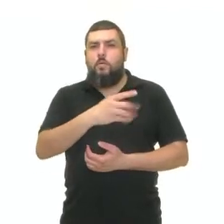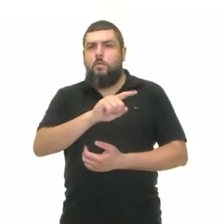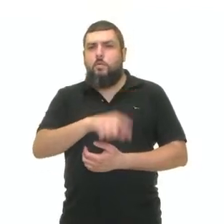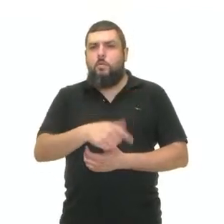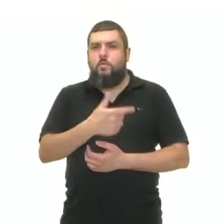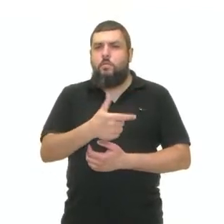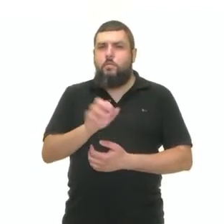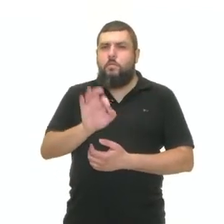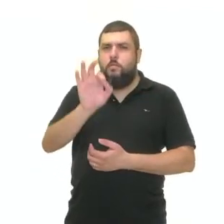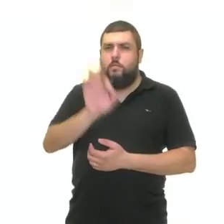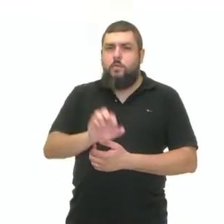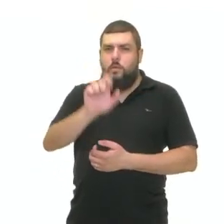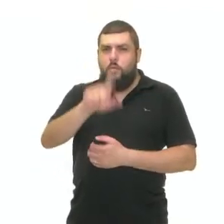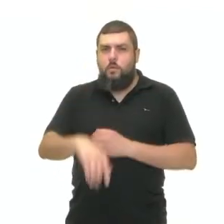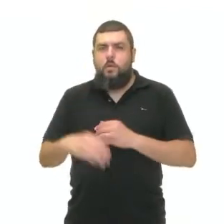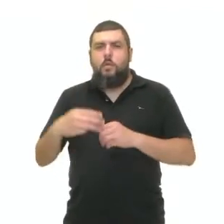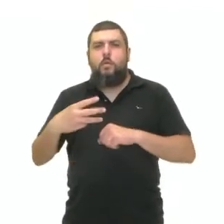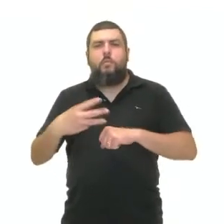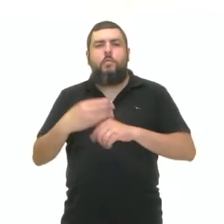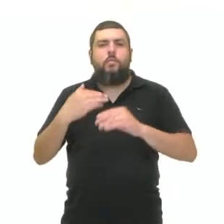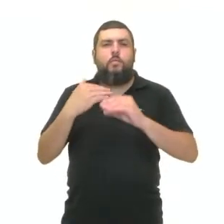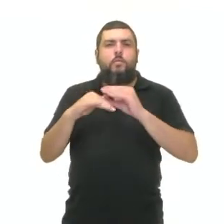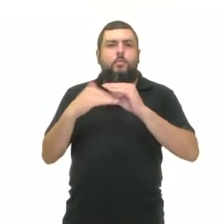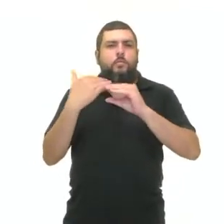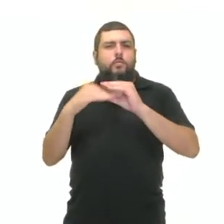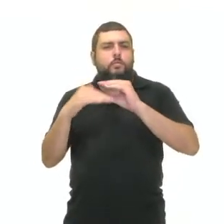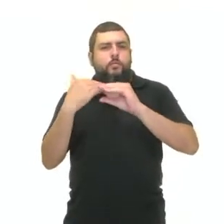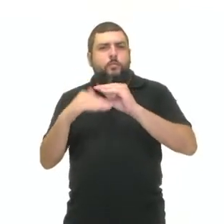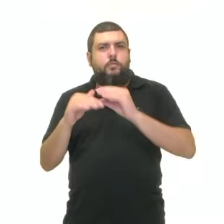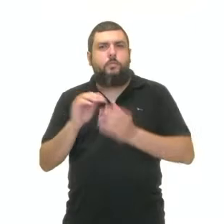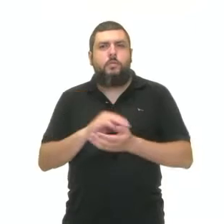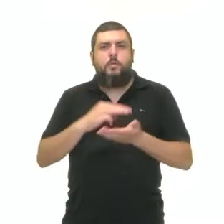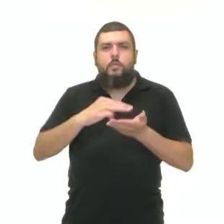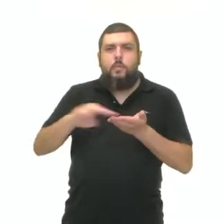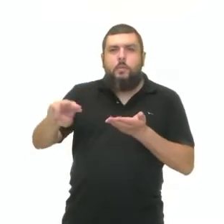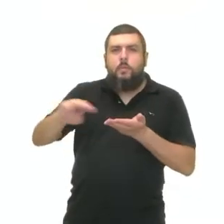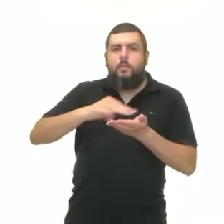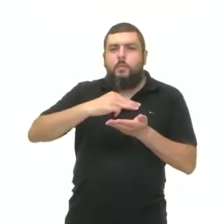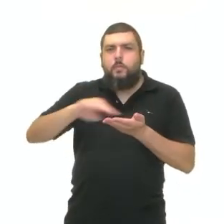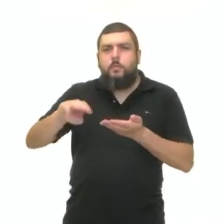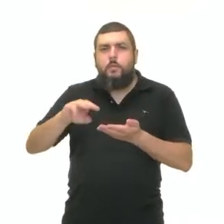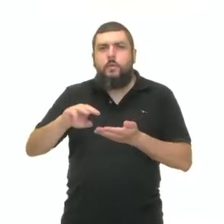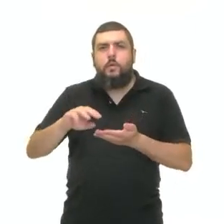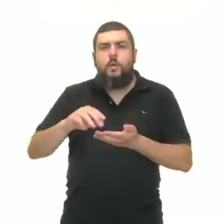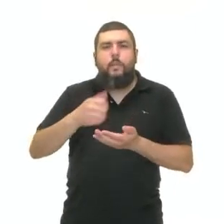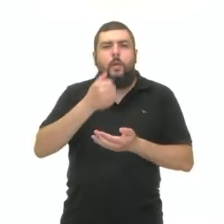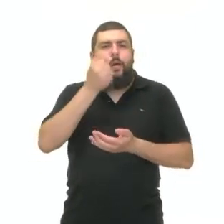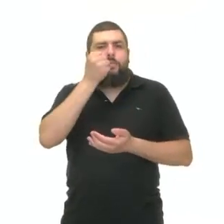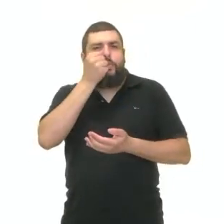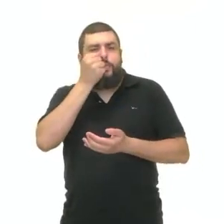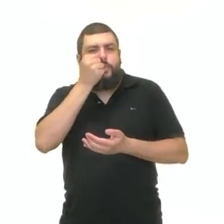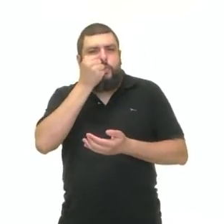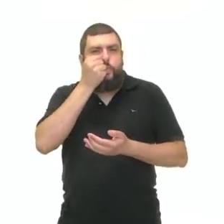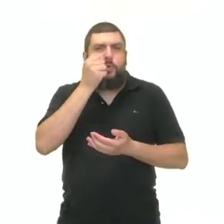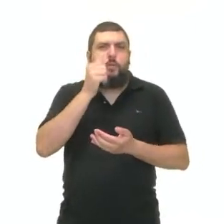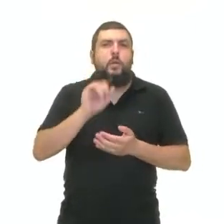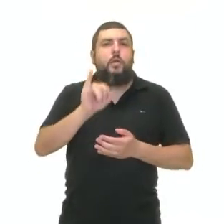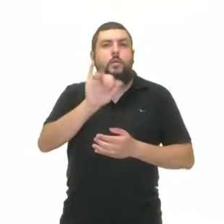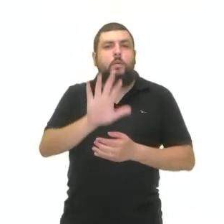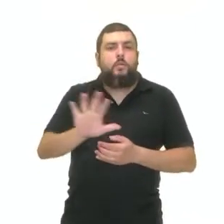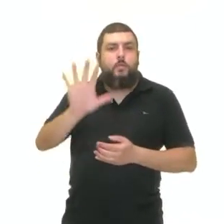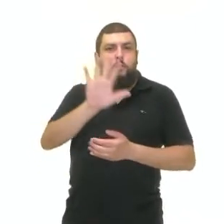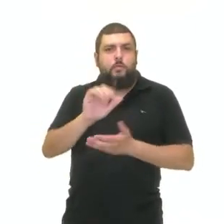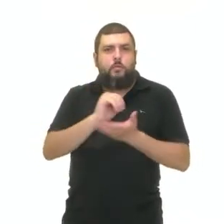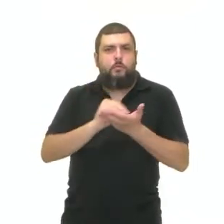94,2% enviar e receber mensagens de texto, voz ou imagens por diferentes aplicativos de e-mail.